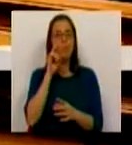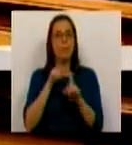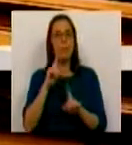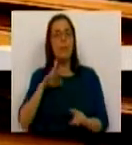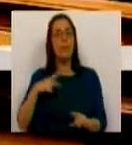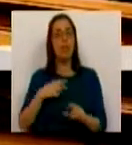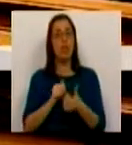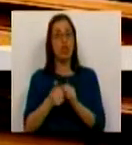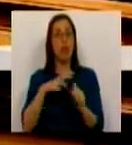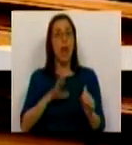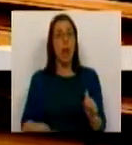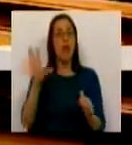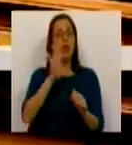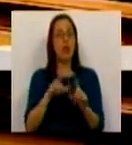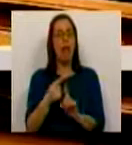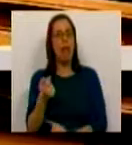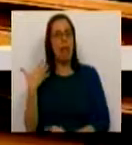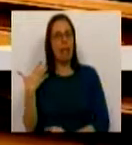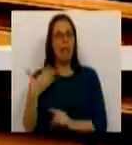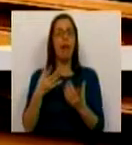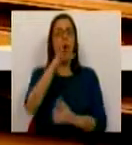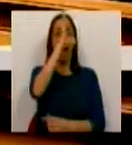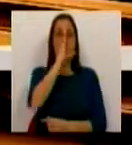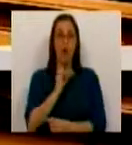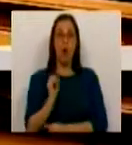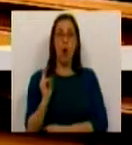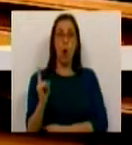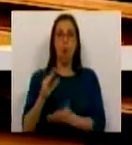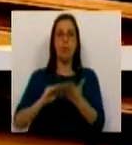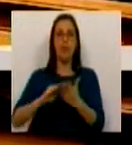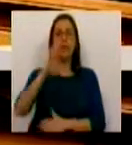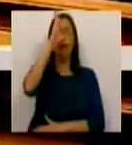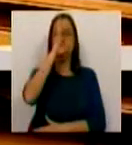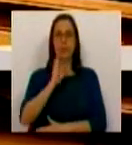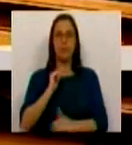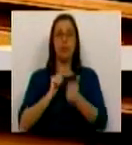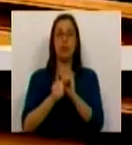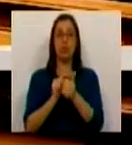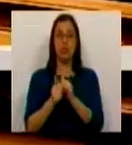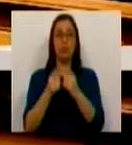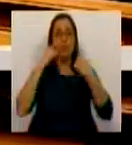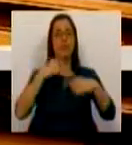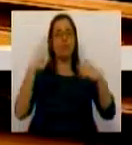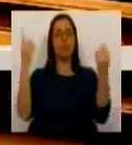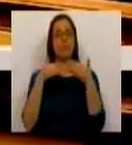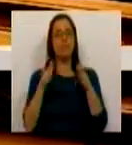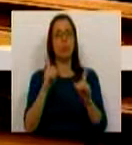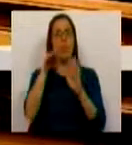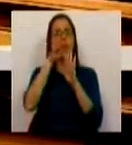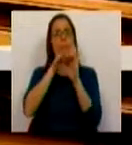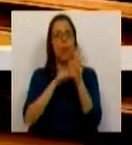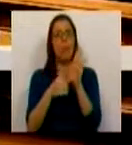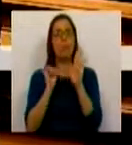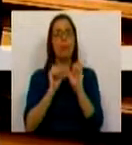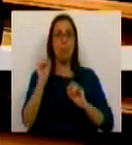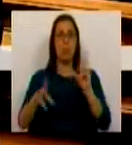do património desportivo nacional, recentemente o Governo, através do seu Secretário de Estado do Desporto, anunciou o lançamento de um programa